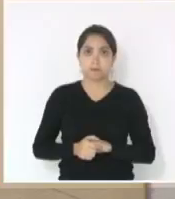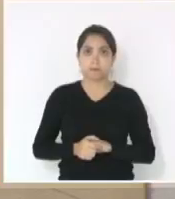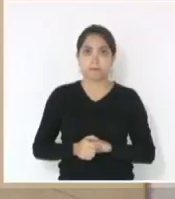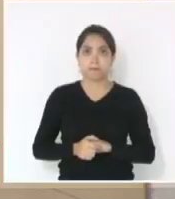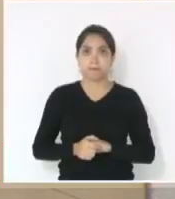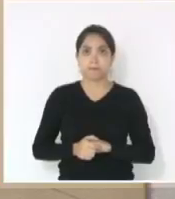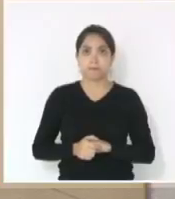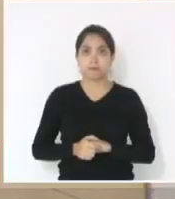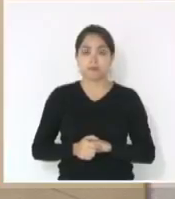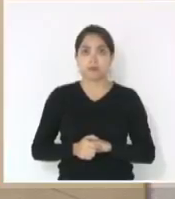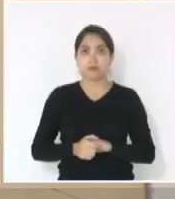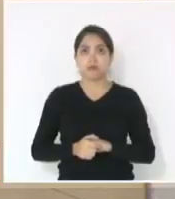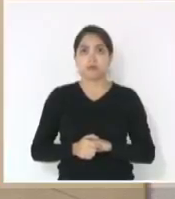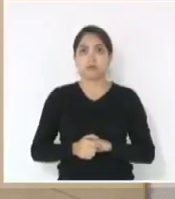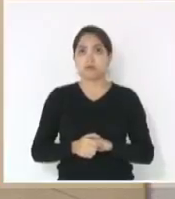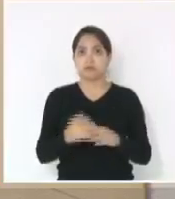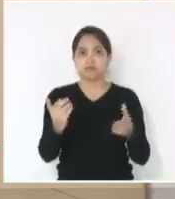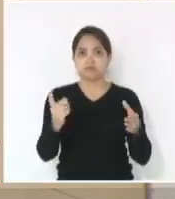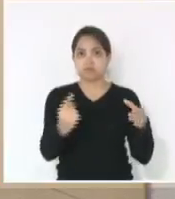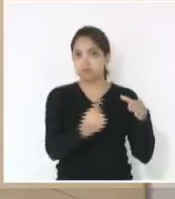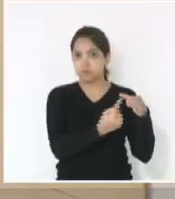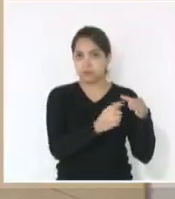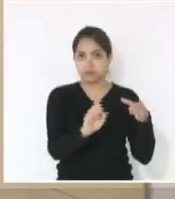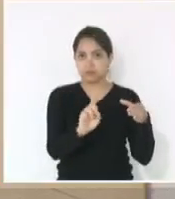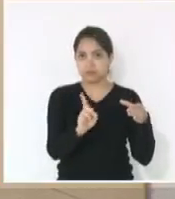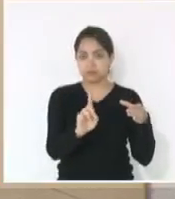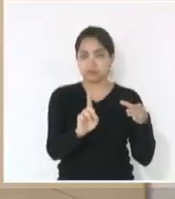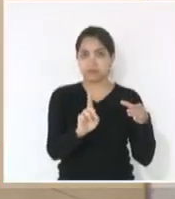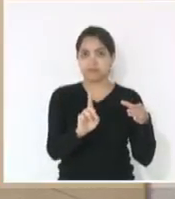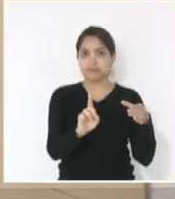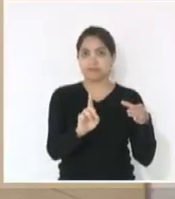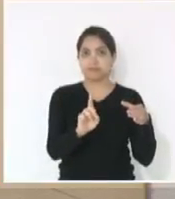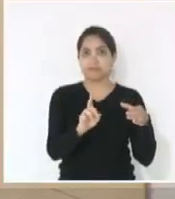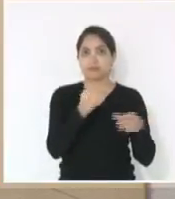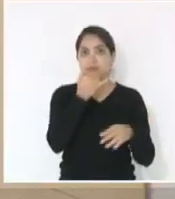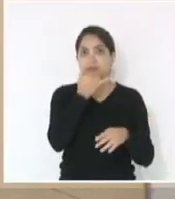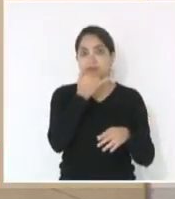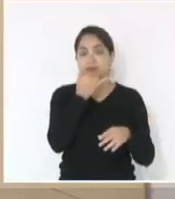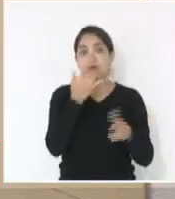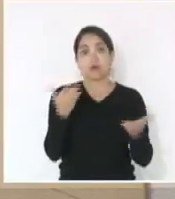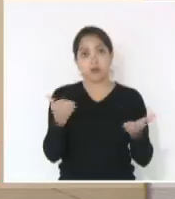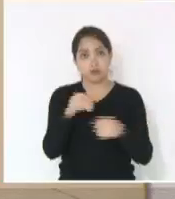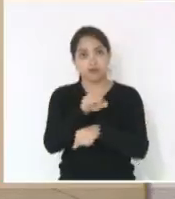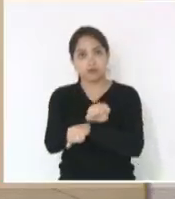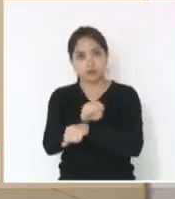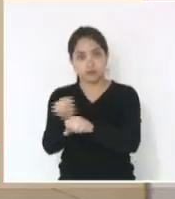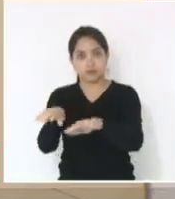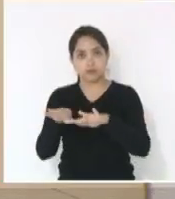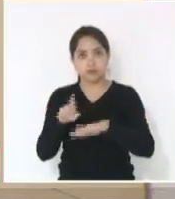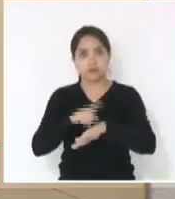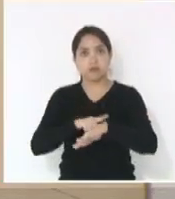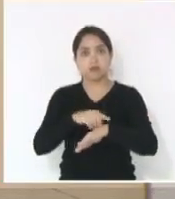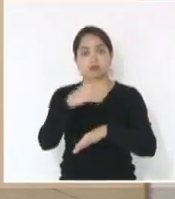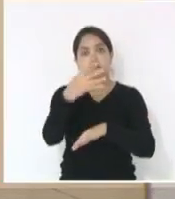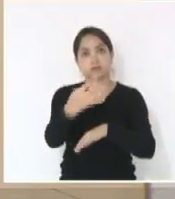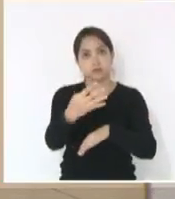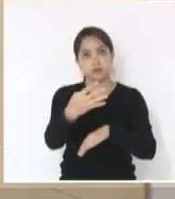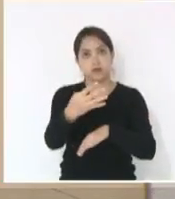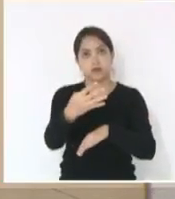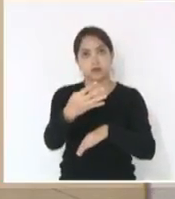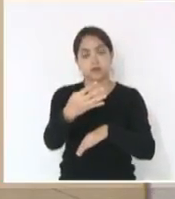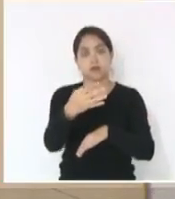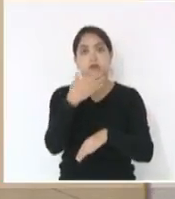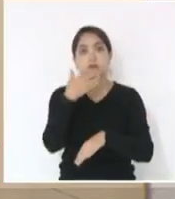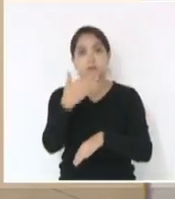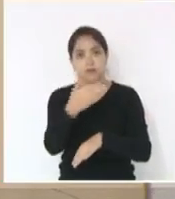O deputado não pertence mais. Lamento muito. Vou suspender a sessão até às 16 horas e solicito